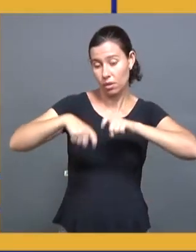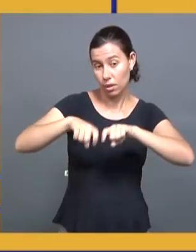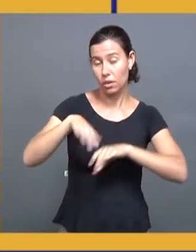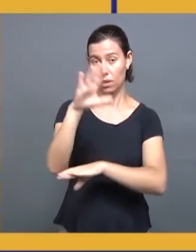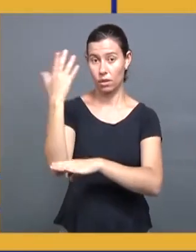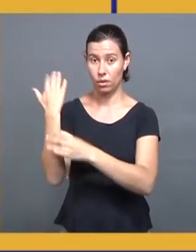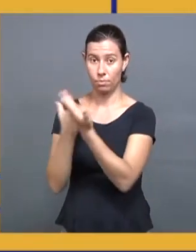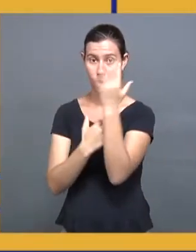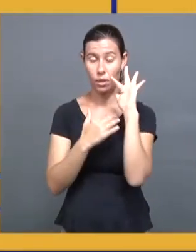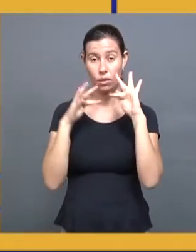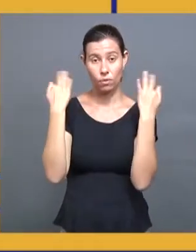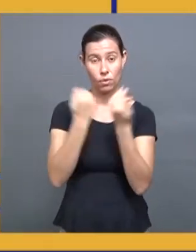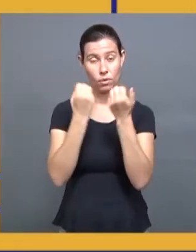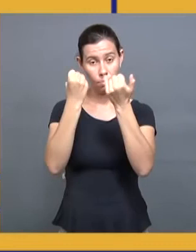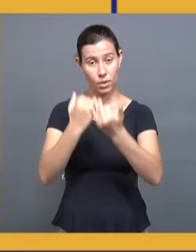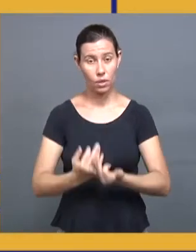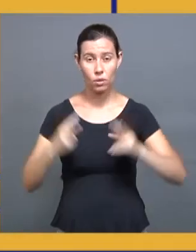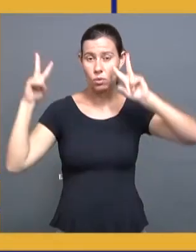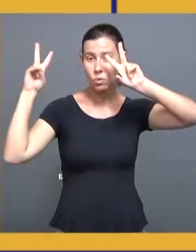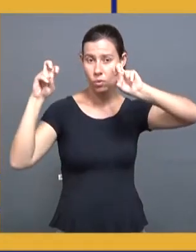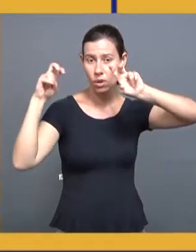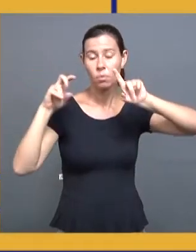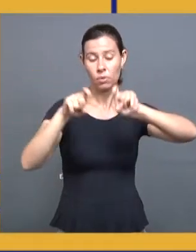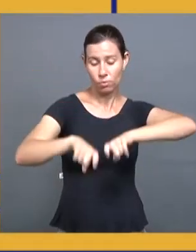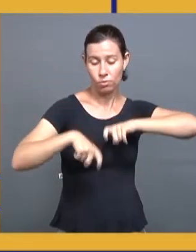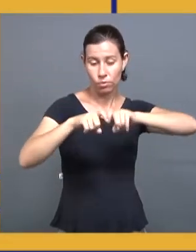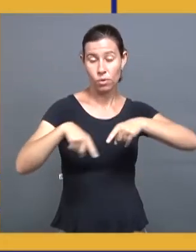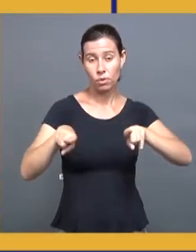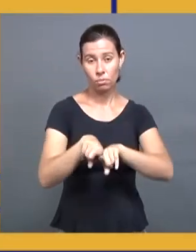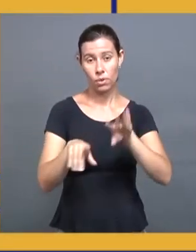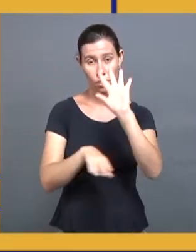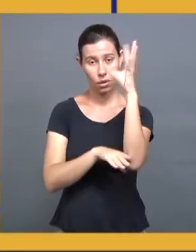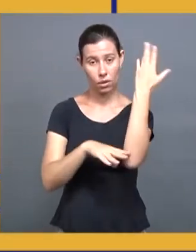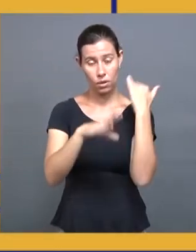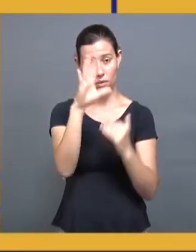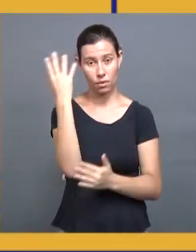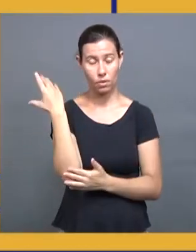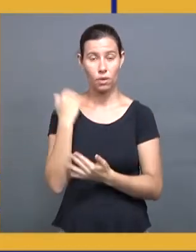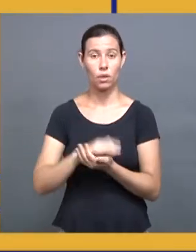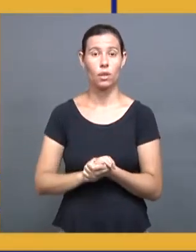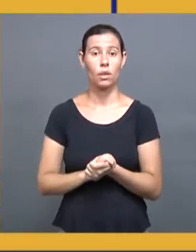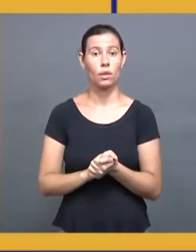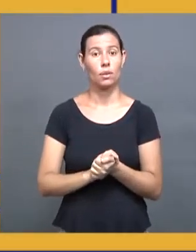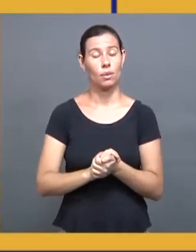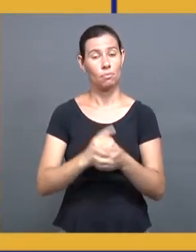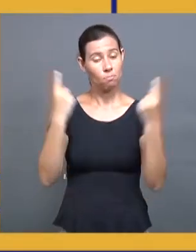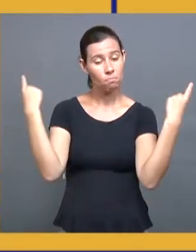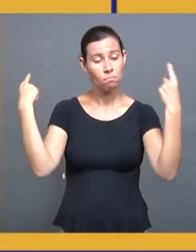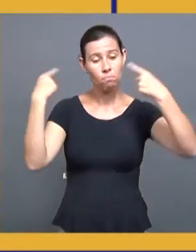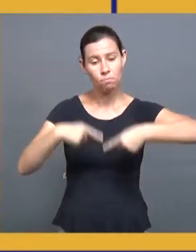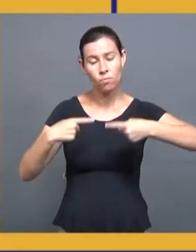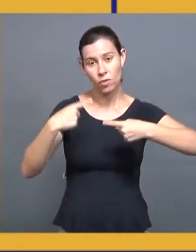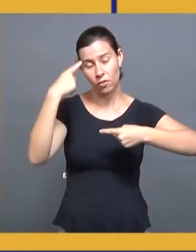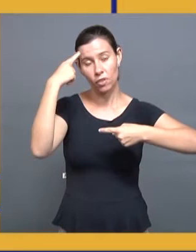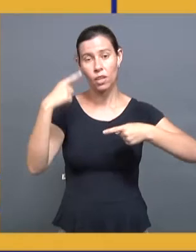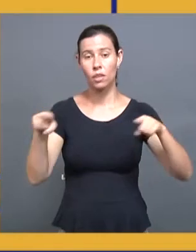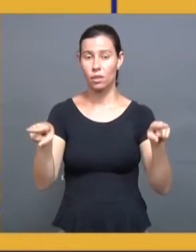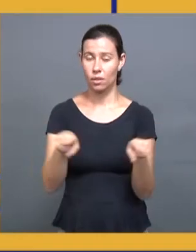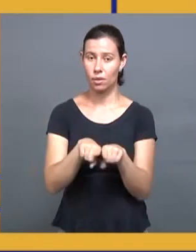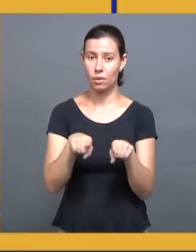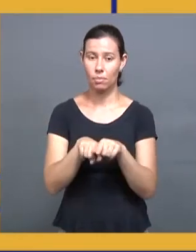de discussão sobre temas relevantes das ciências agrárias e ambientais para realizar o confronto de ideias e o intercâmbio científico